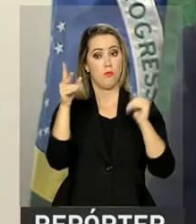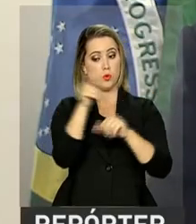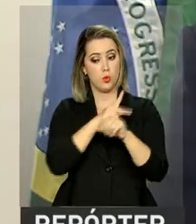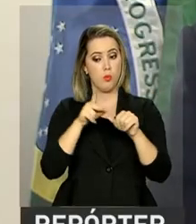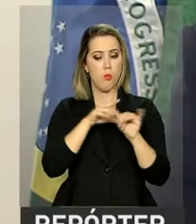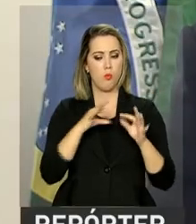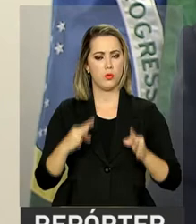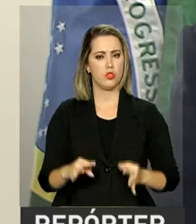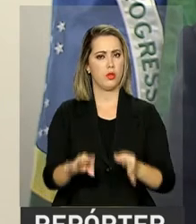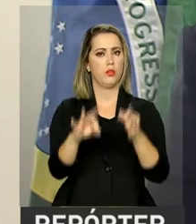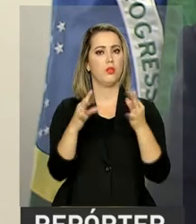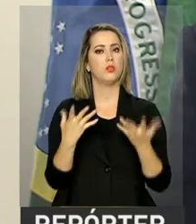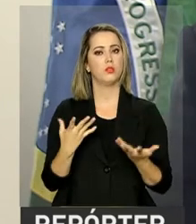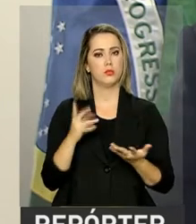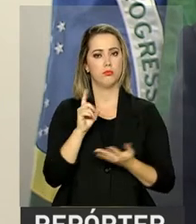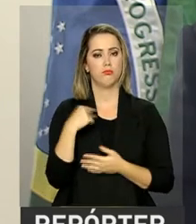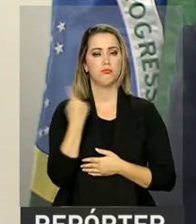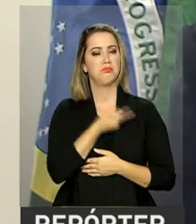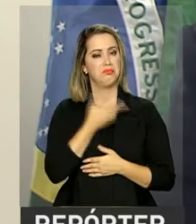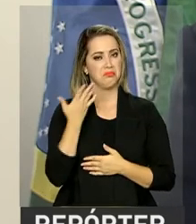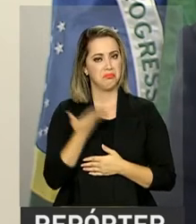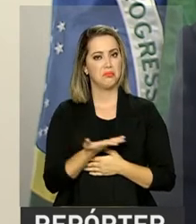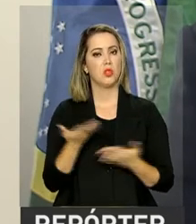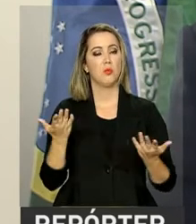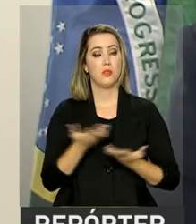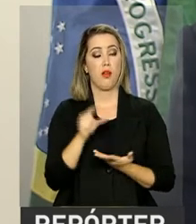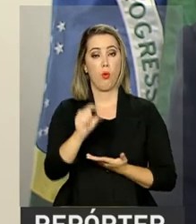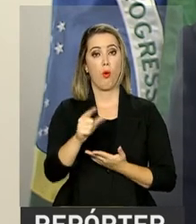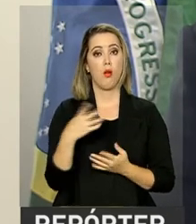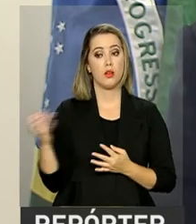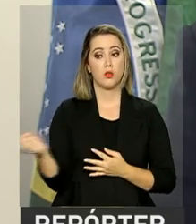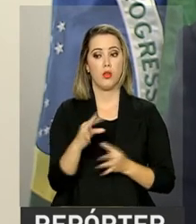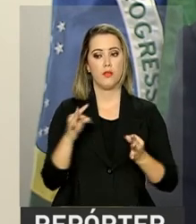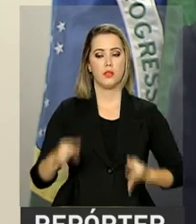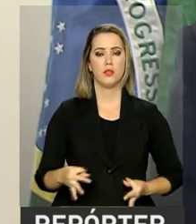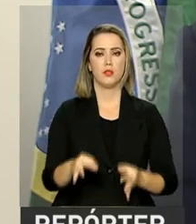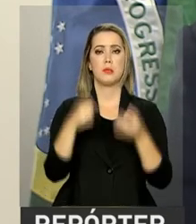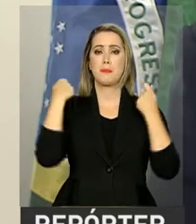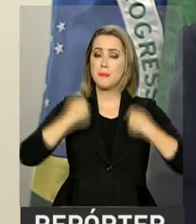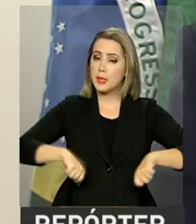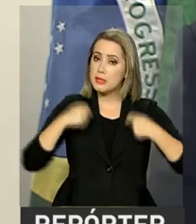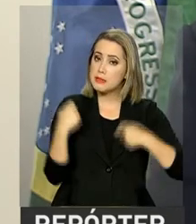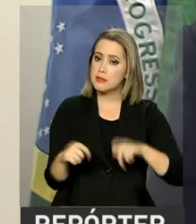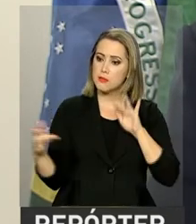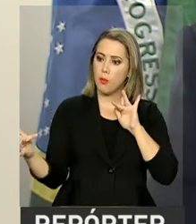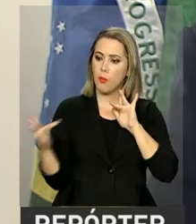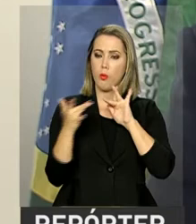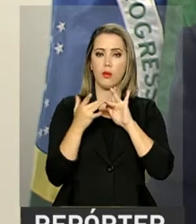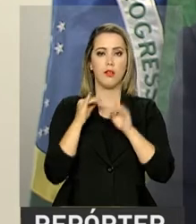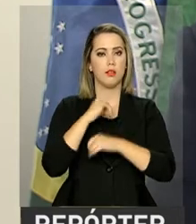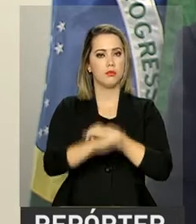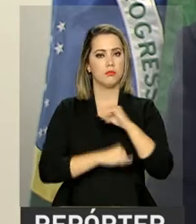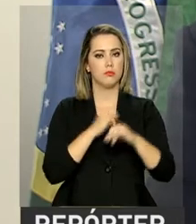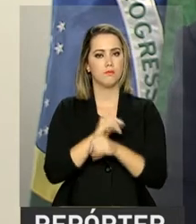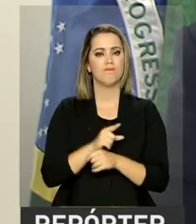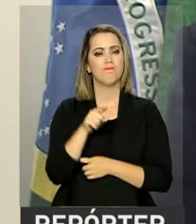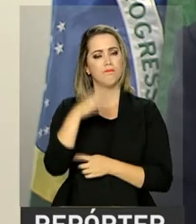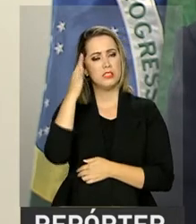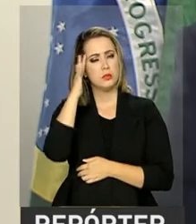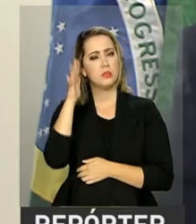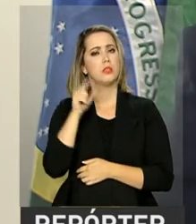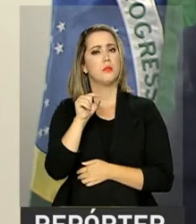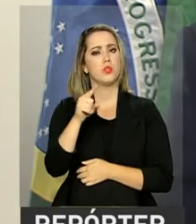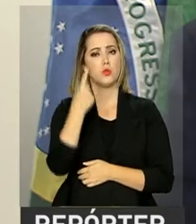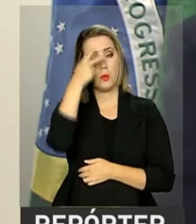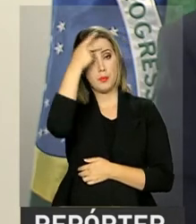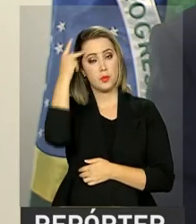uma era de conectividade todas as pessoas precisam estar conectando se imagina uma pessoa que precisa